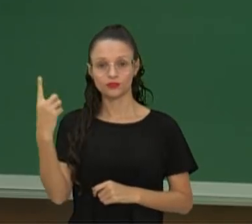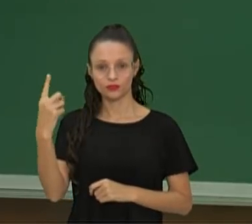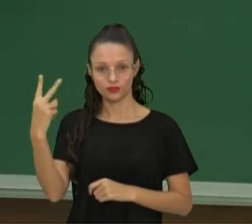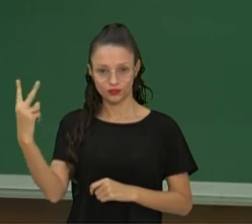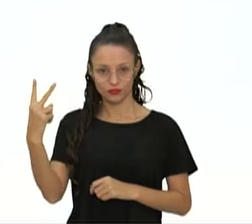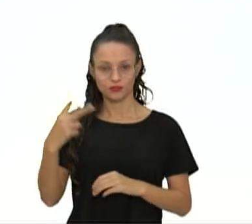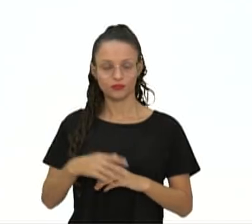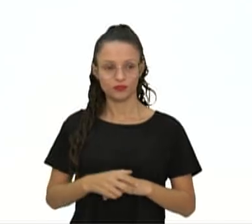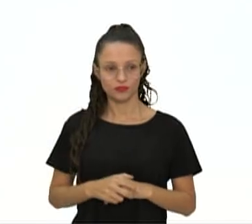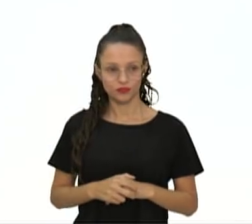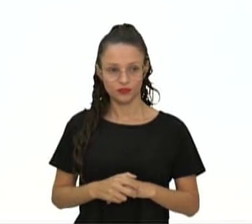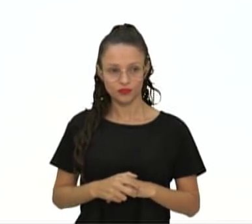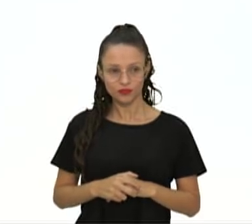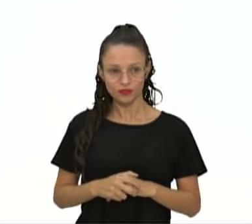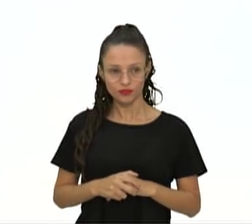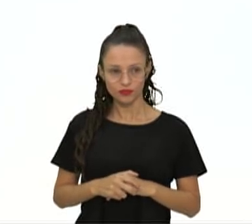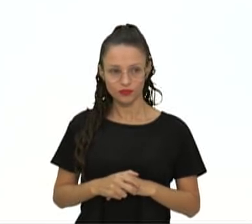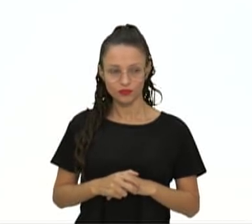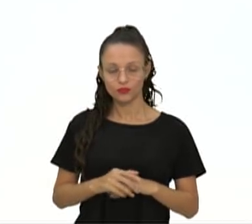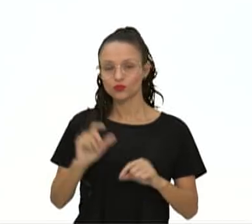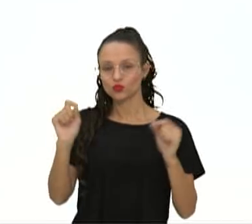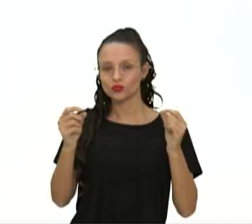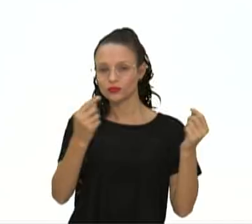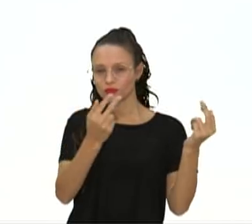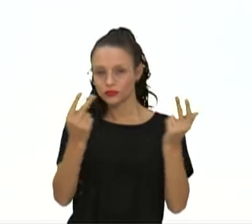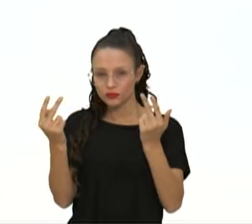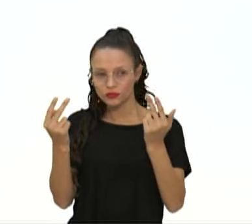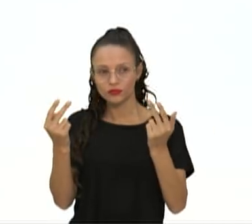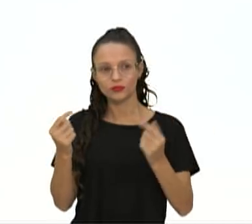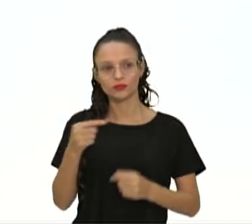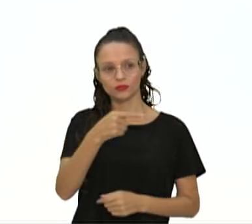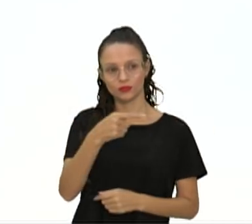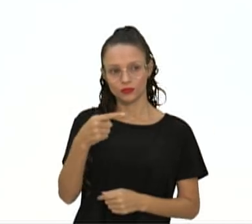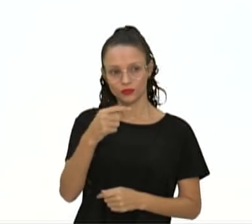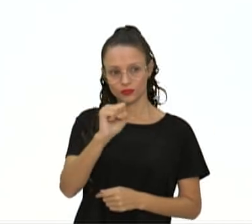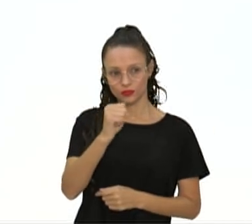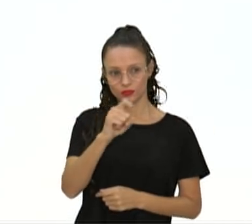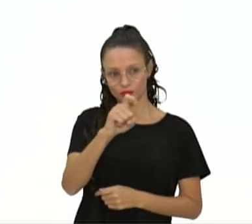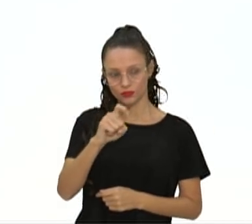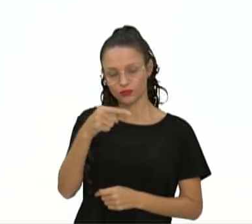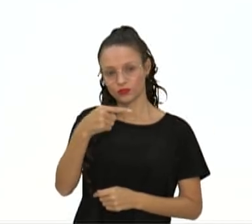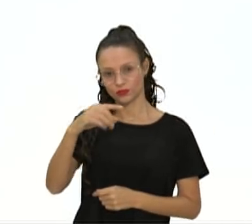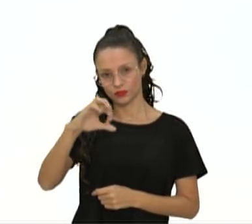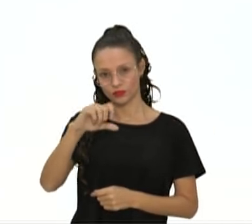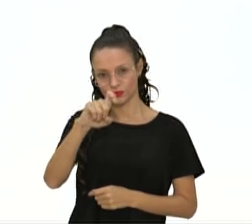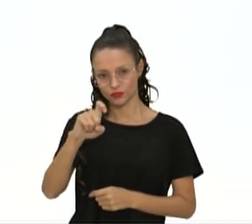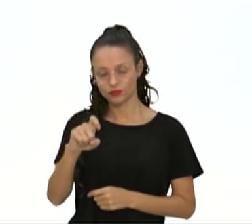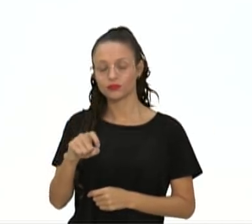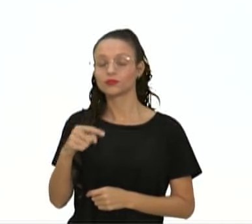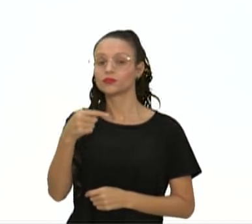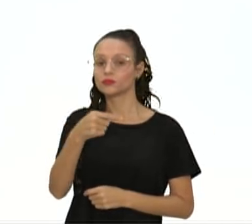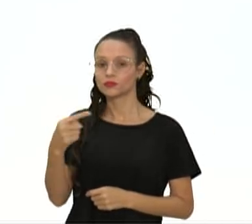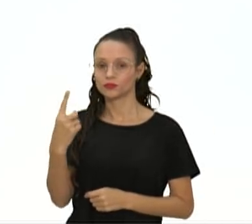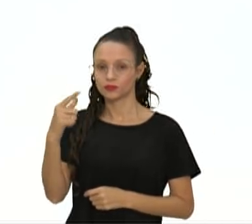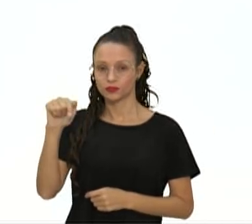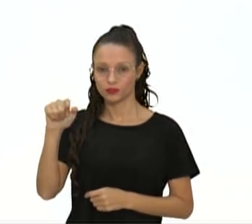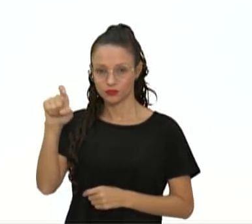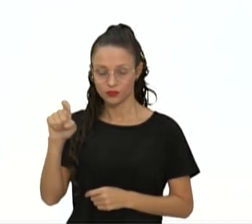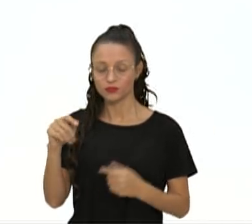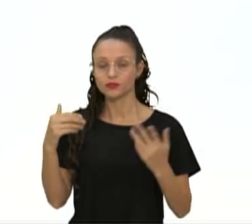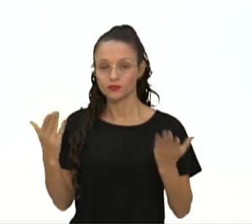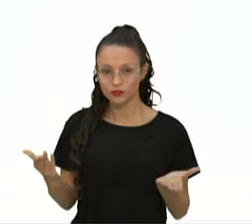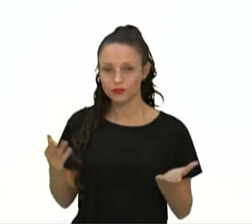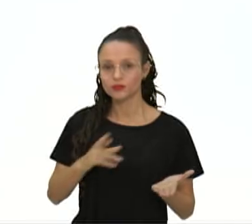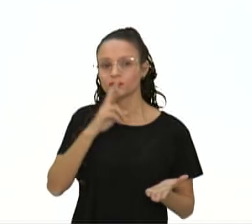12. Juntando os termos semelhantes, você tem o quê? Menos 8x menos 9x, menos 17x. Então